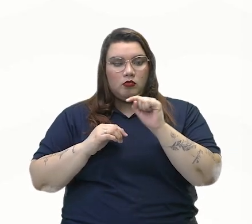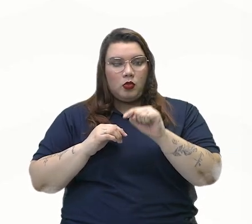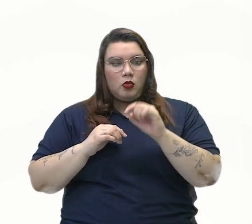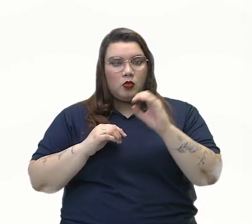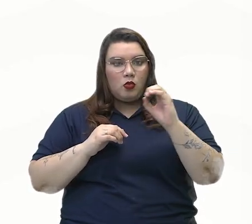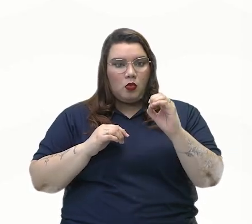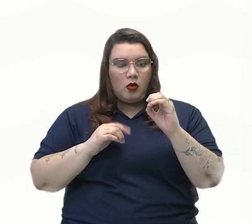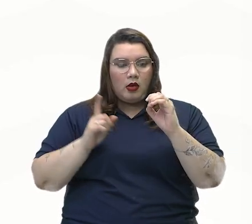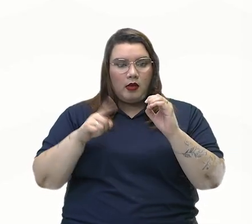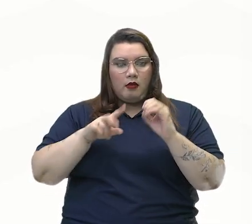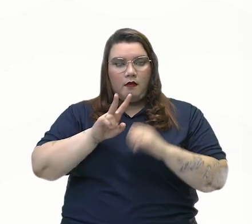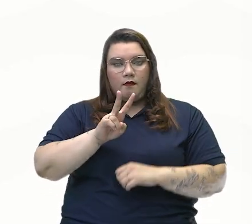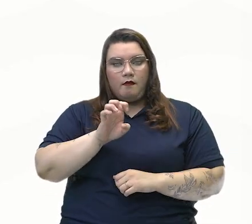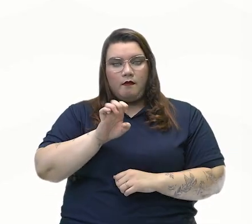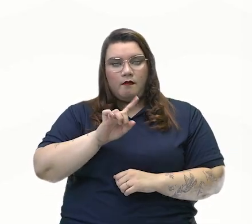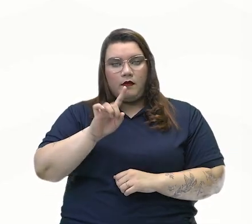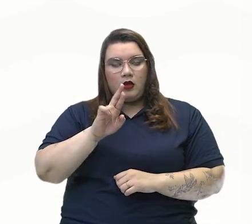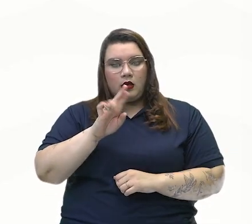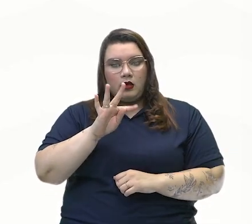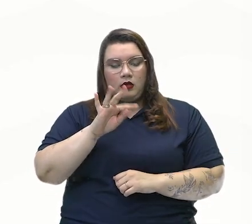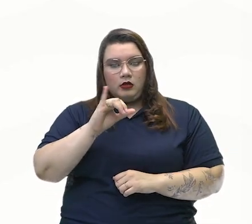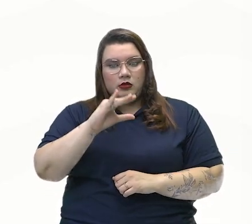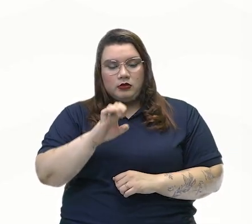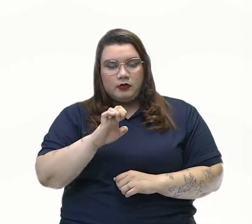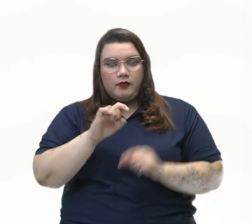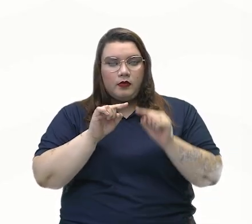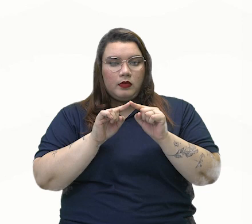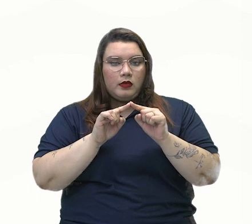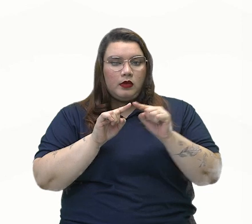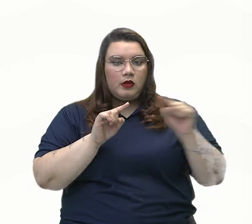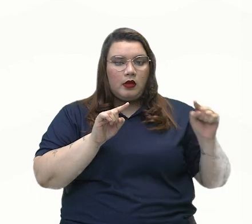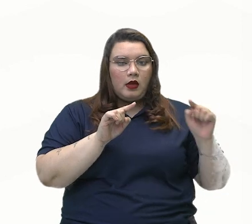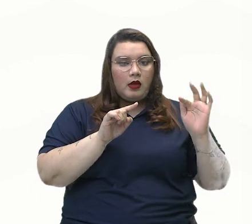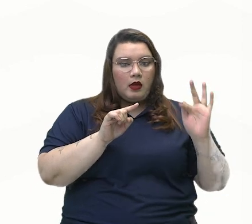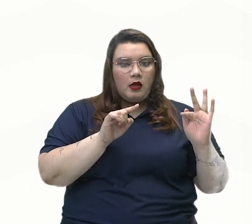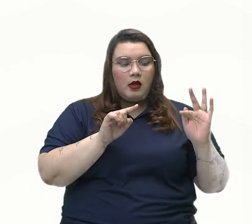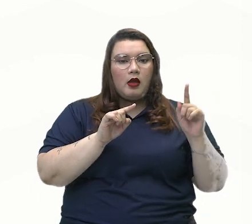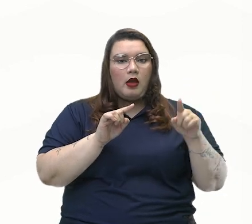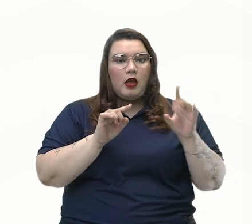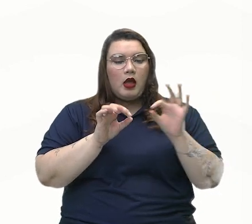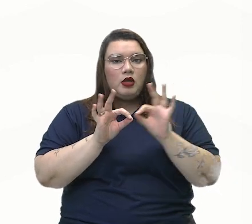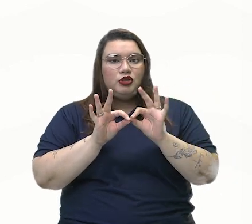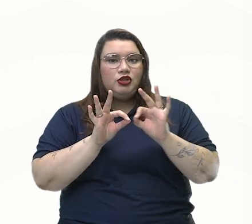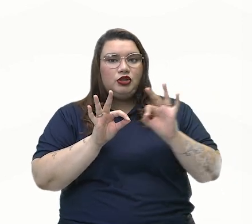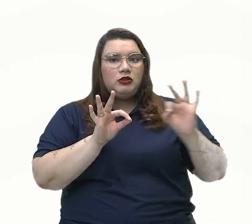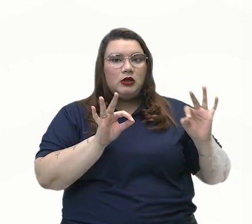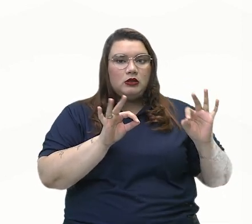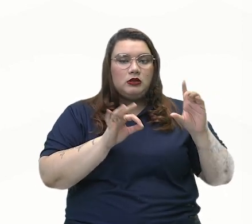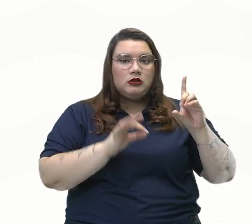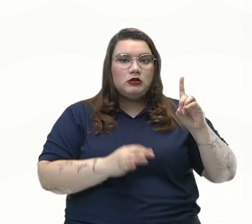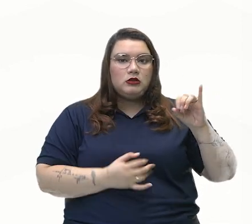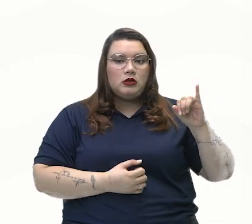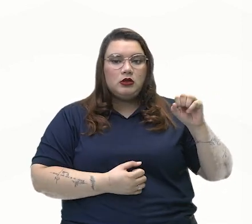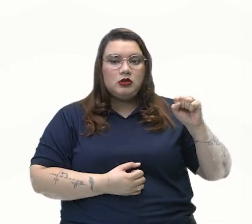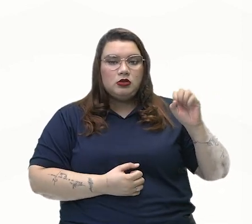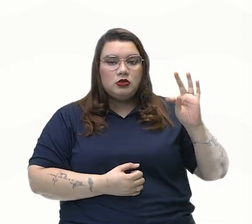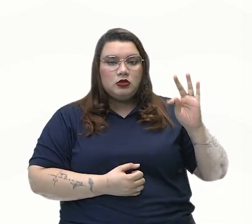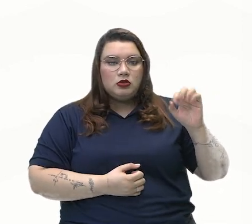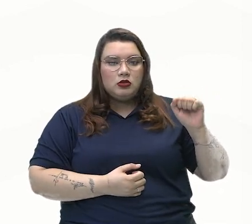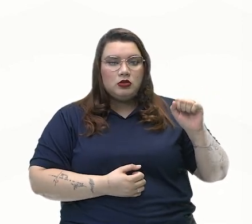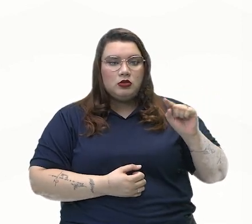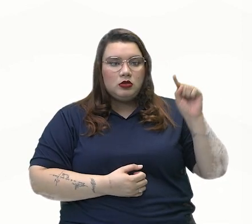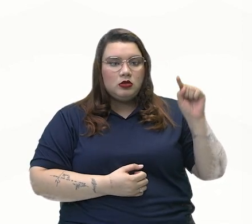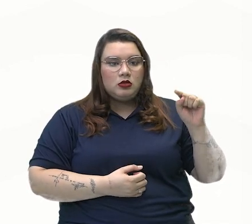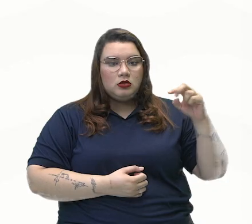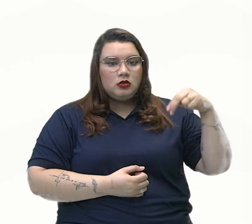a gente vai chamar de vértice depois, né? Até o F é o que a gente chama de distância focal. E tem